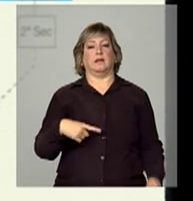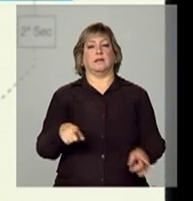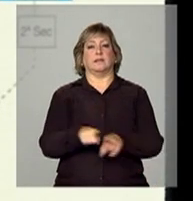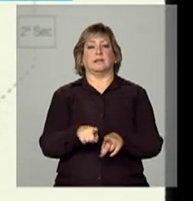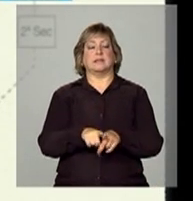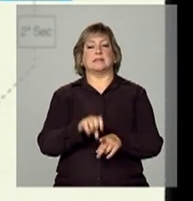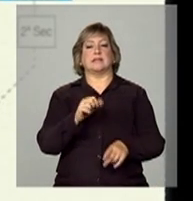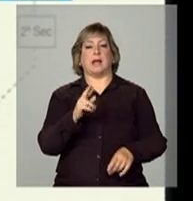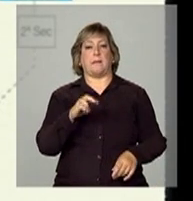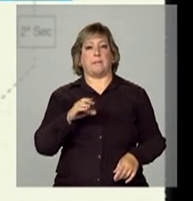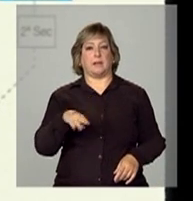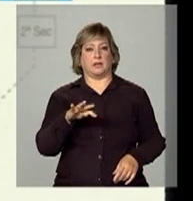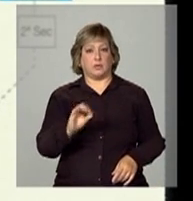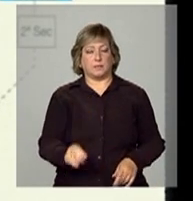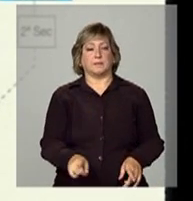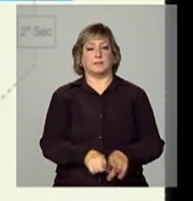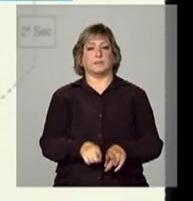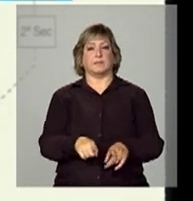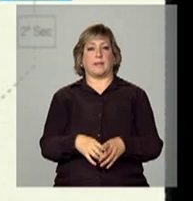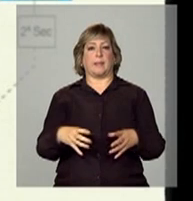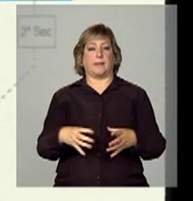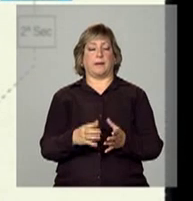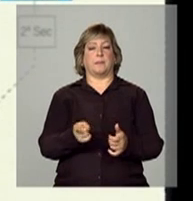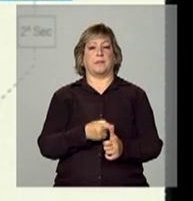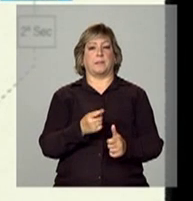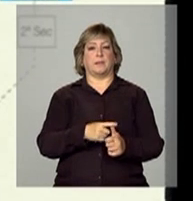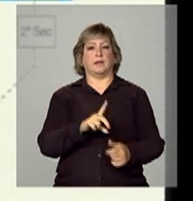Sarmento, comandante do 1º Distrito Naval,